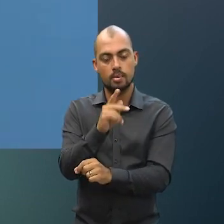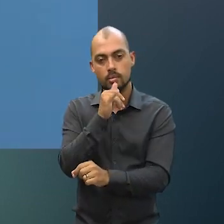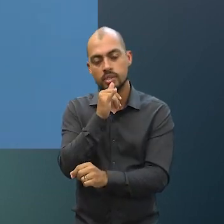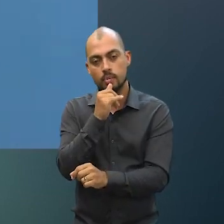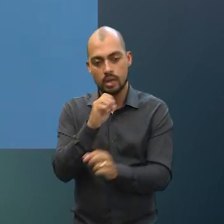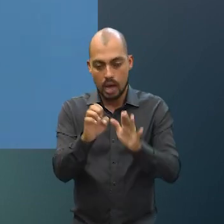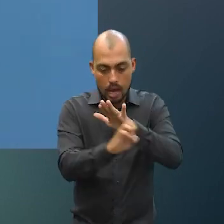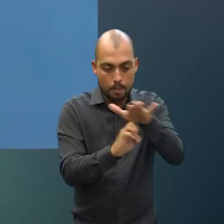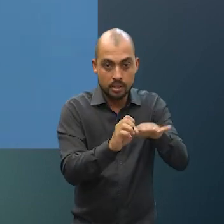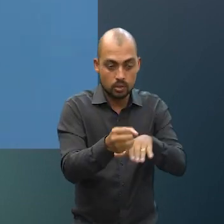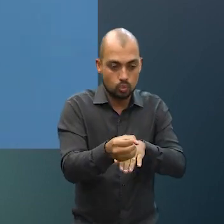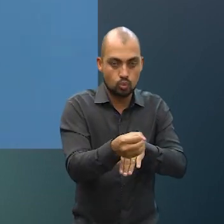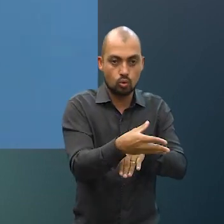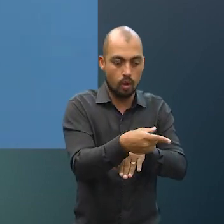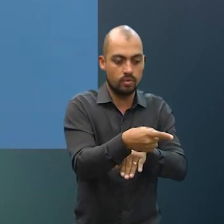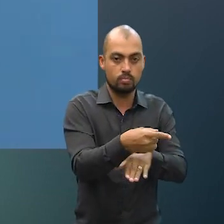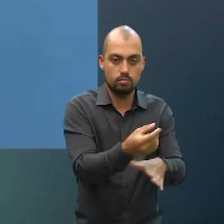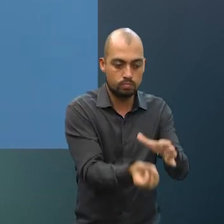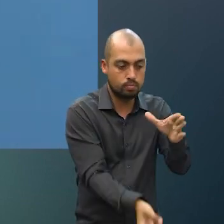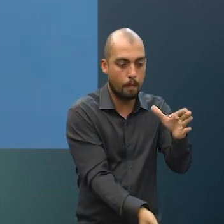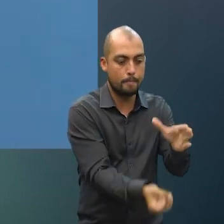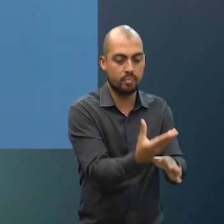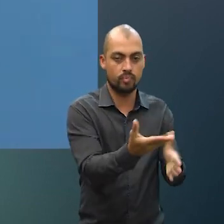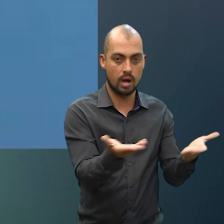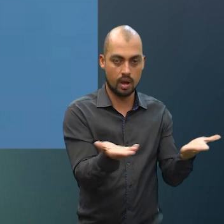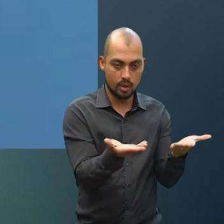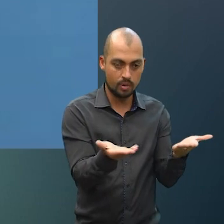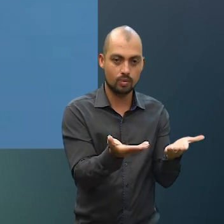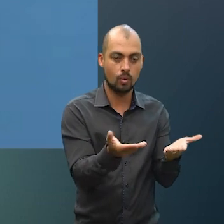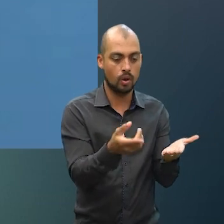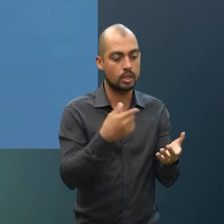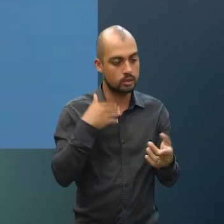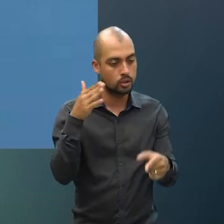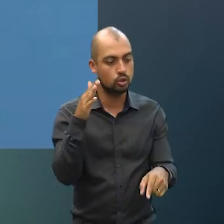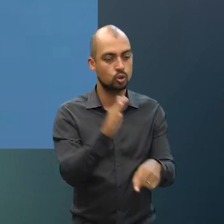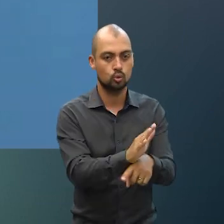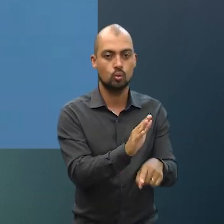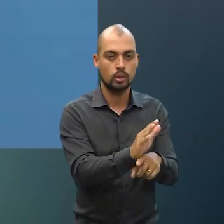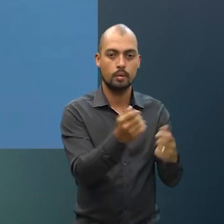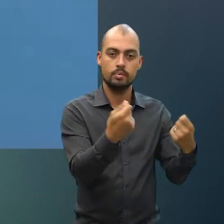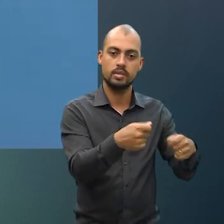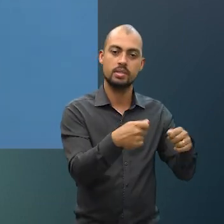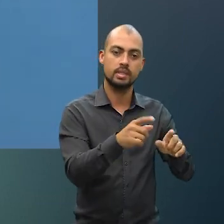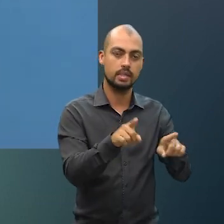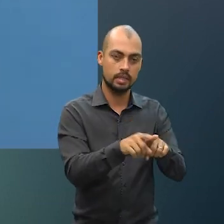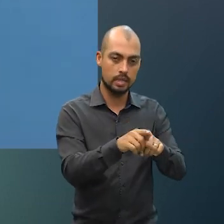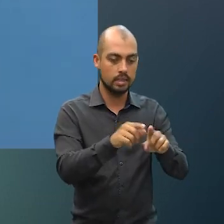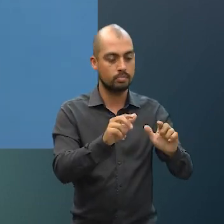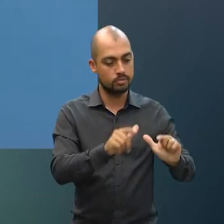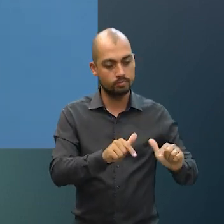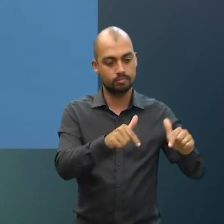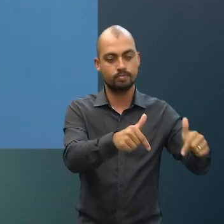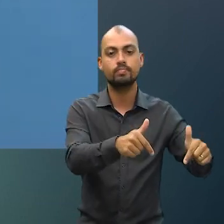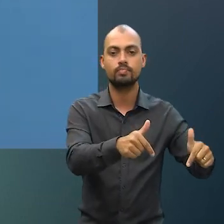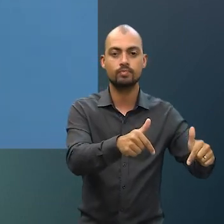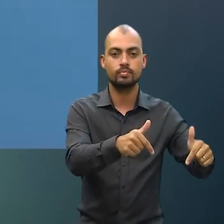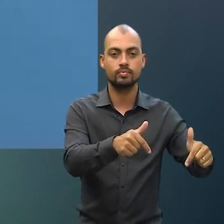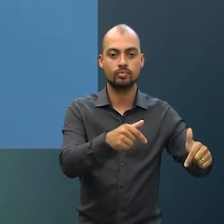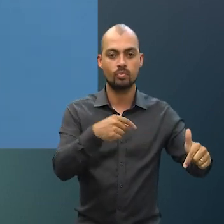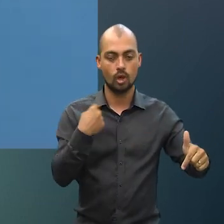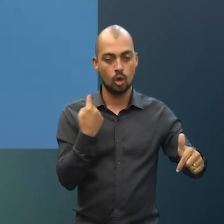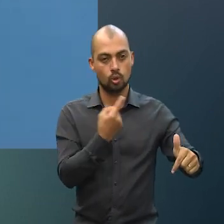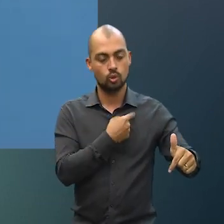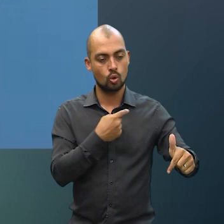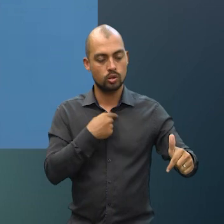que apareceram nesse meio tempo e que precisavam de ajuda, que precisavam se colocar no mercado, encontrou